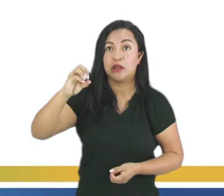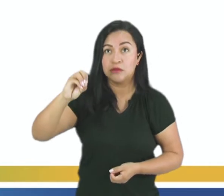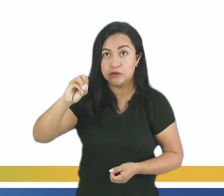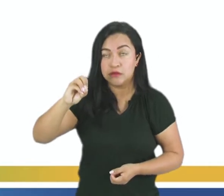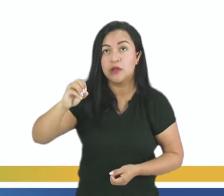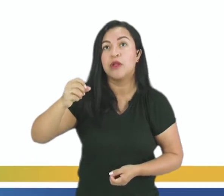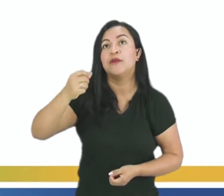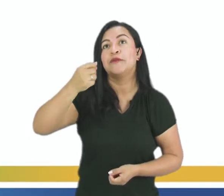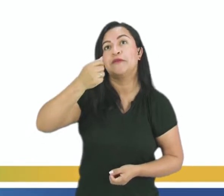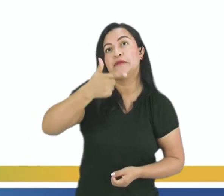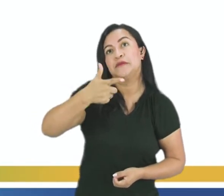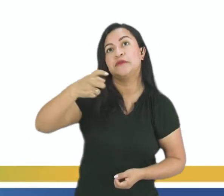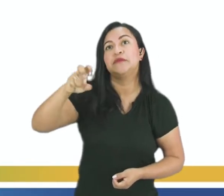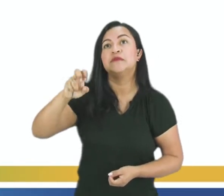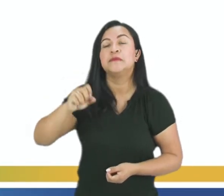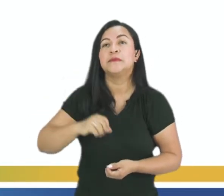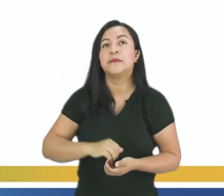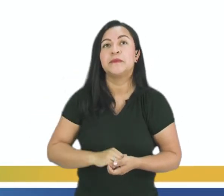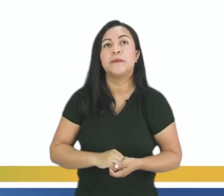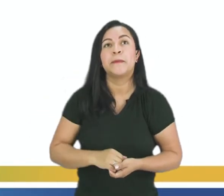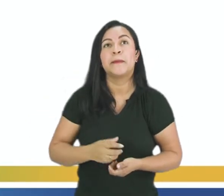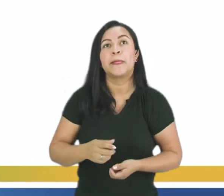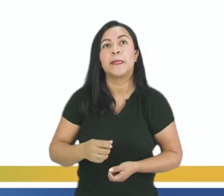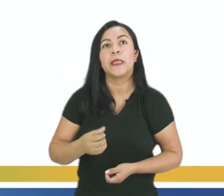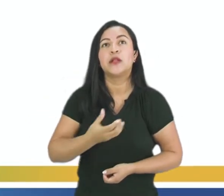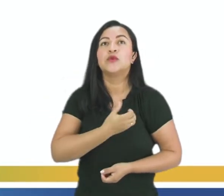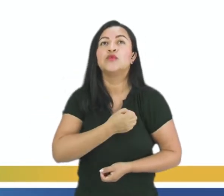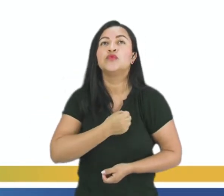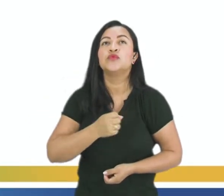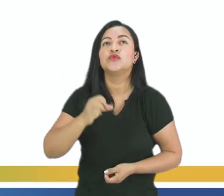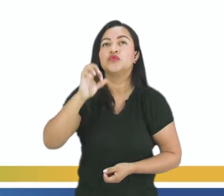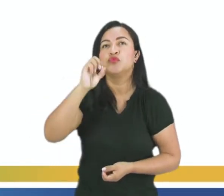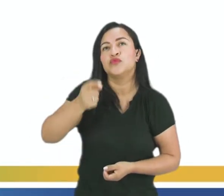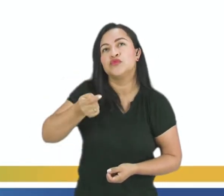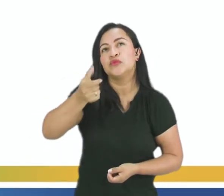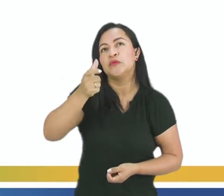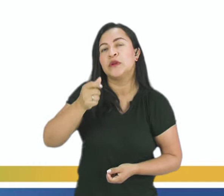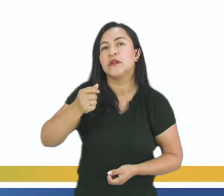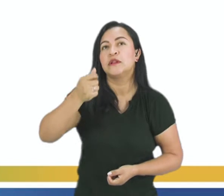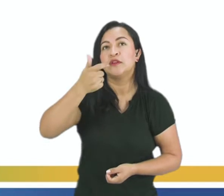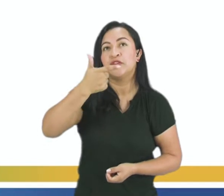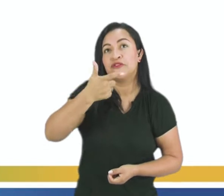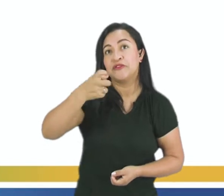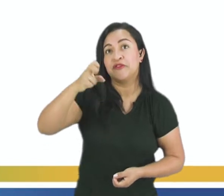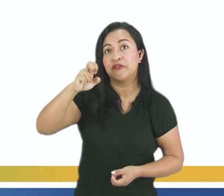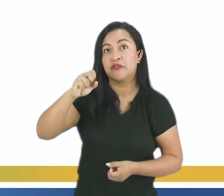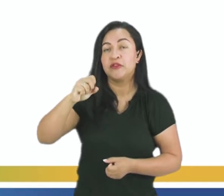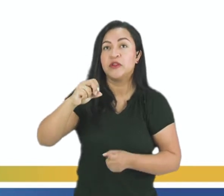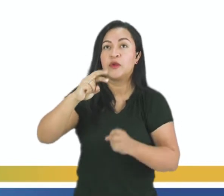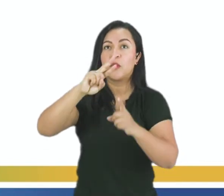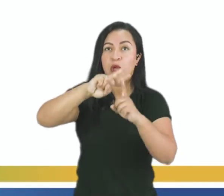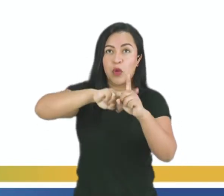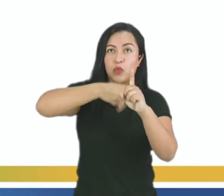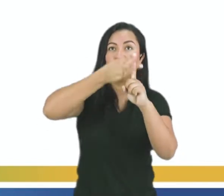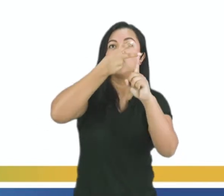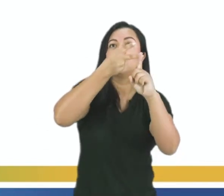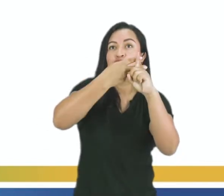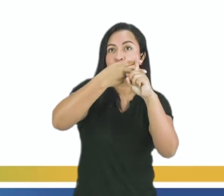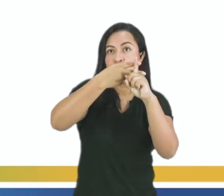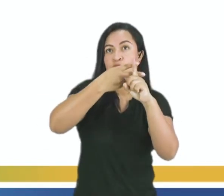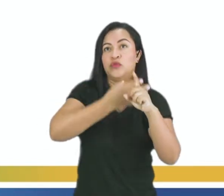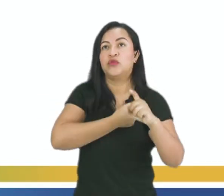de 25 centavos. Dado que o número de moedas de 25 centavos é o dobro do número de moedas de